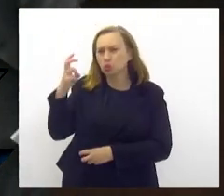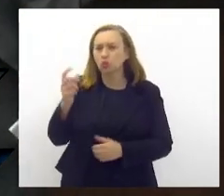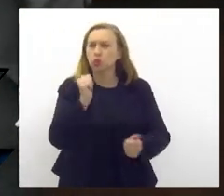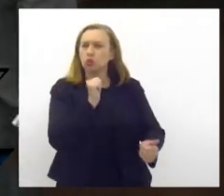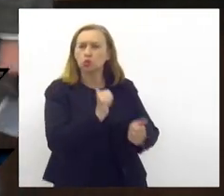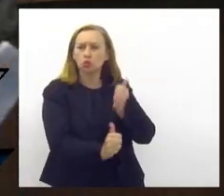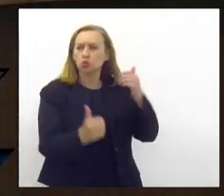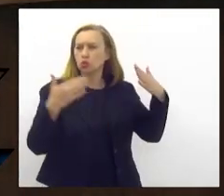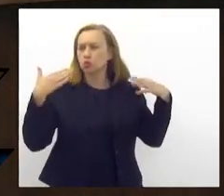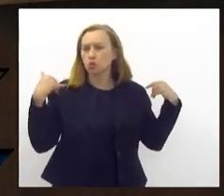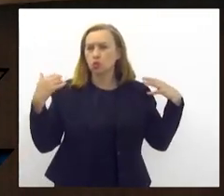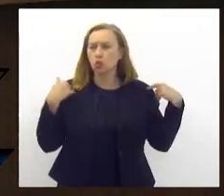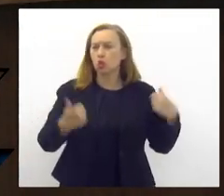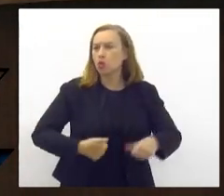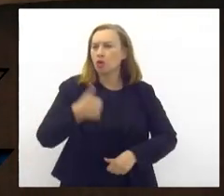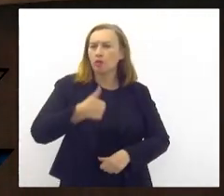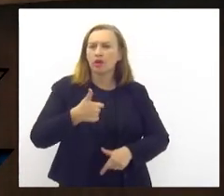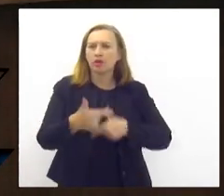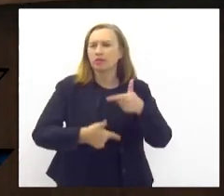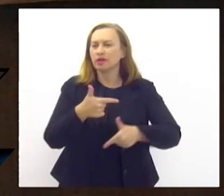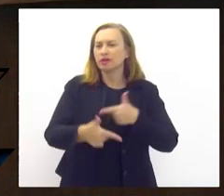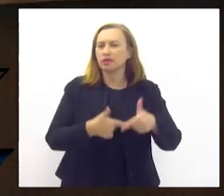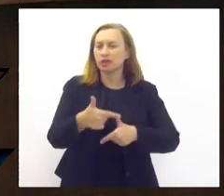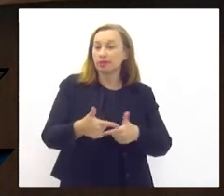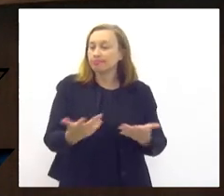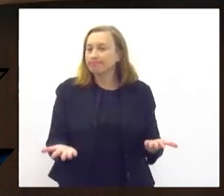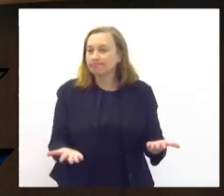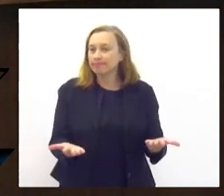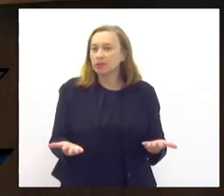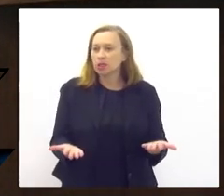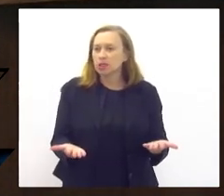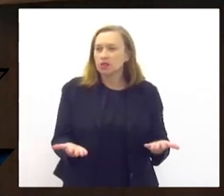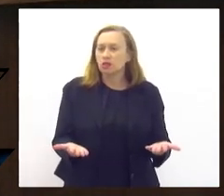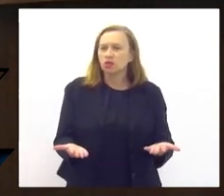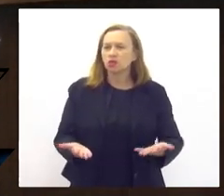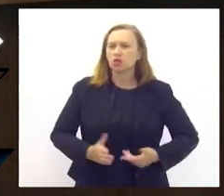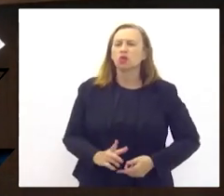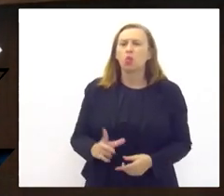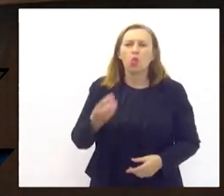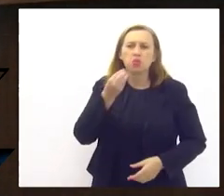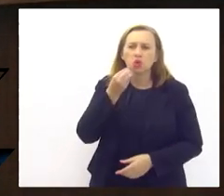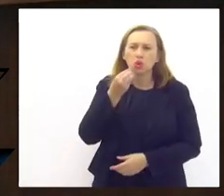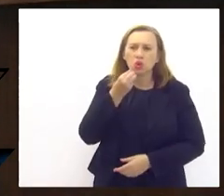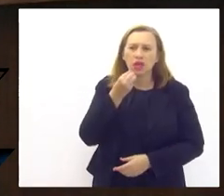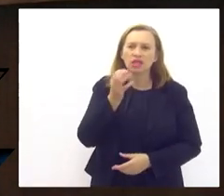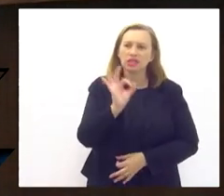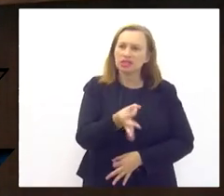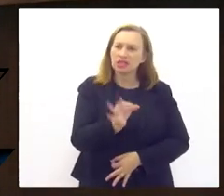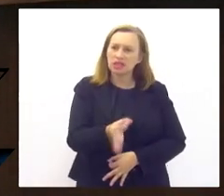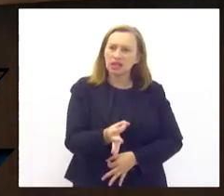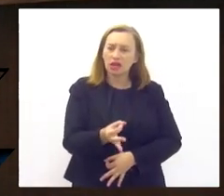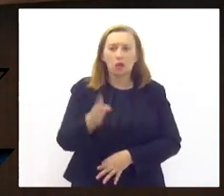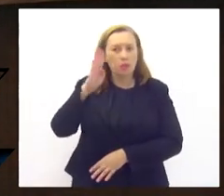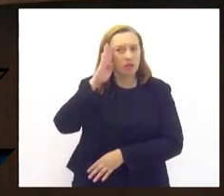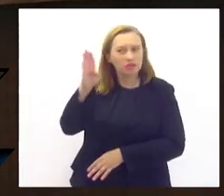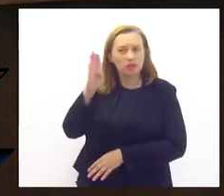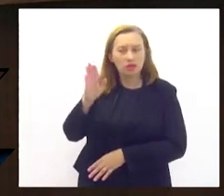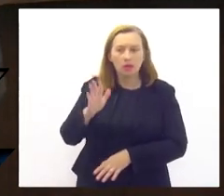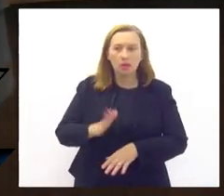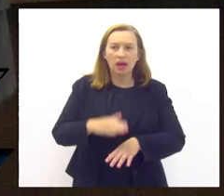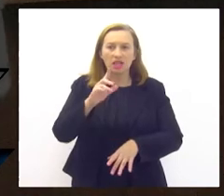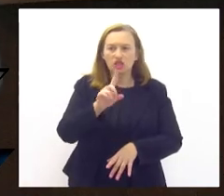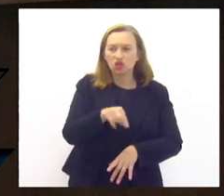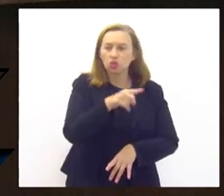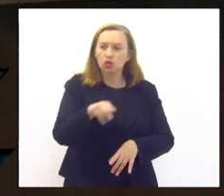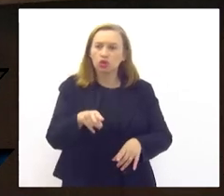esporte, lazer, primeiro emprego, geração de emprego, que dê oportunidade, de fato, a, principalmente aqueles mais excluídos. E